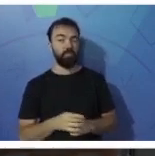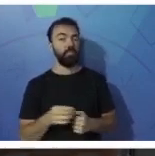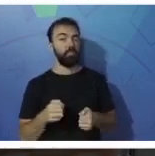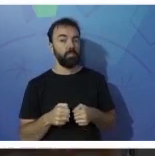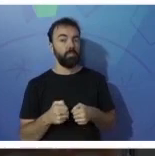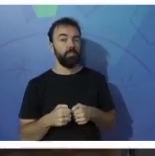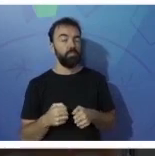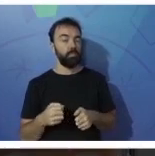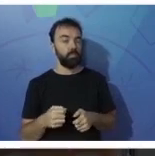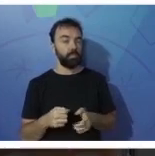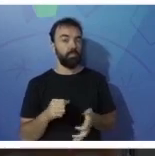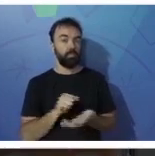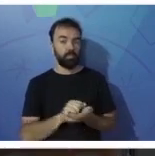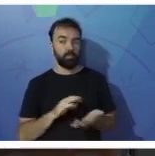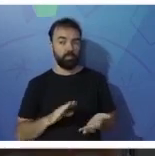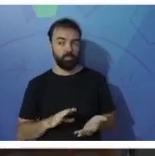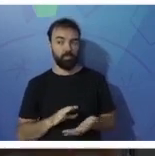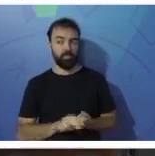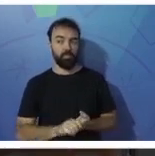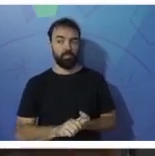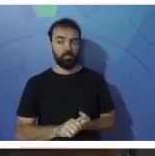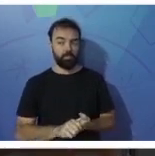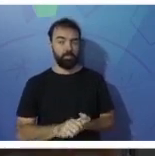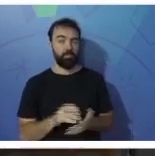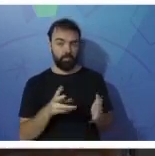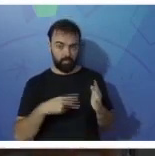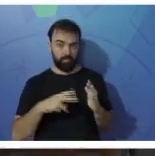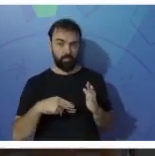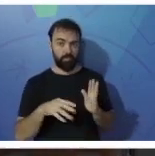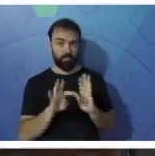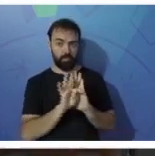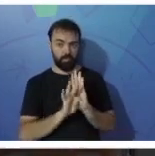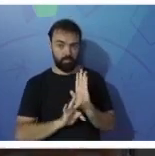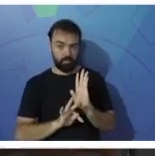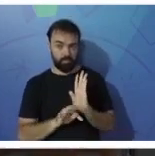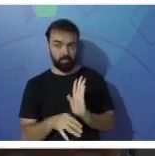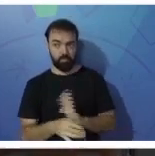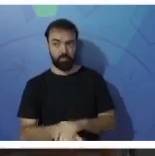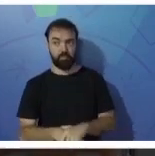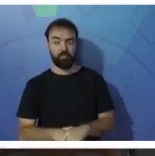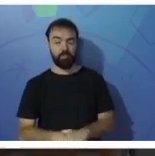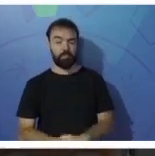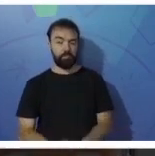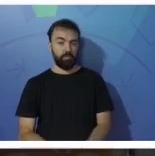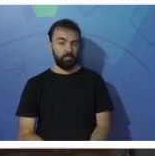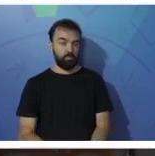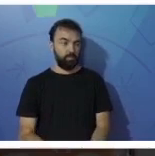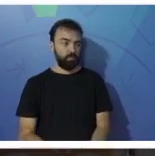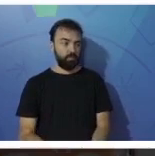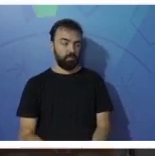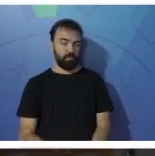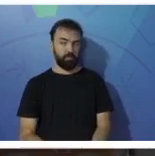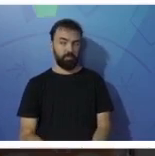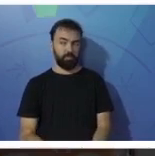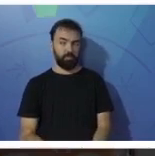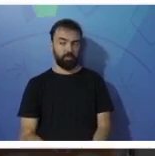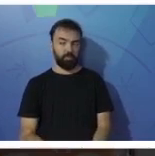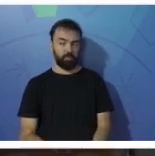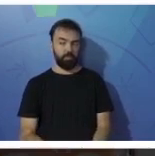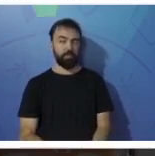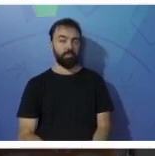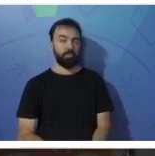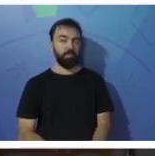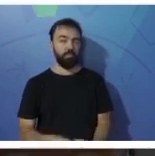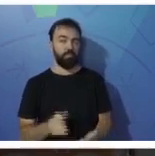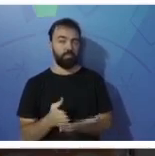as atividades da videoaula, façam a leitura do texto que nós pedimos com calma, da página 19 e 20, vocês vão